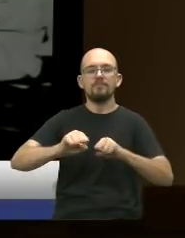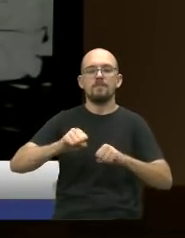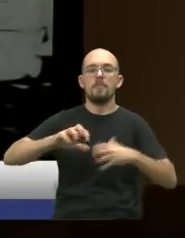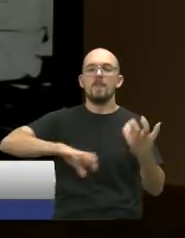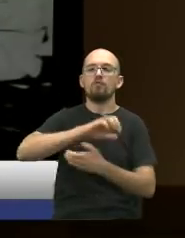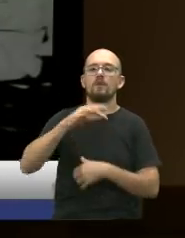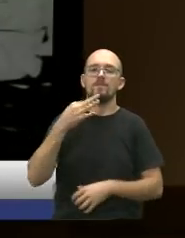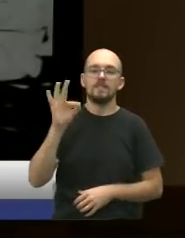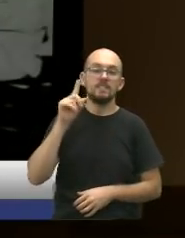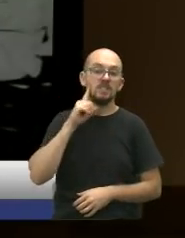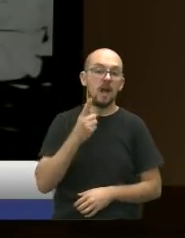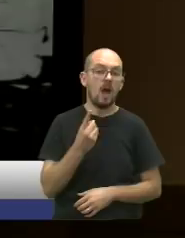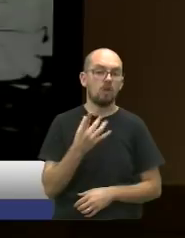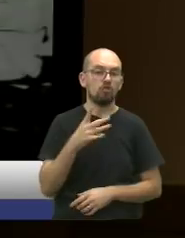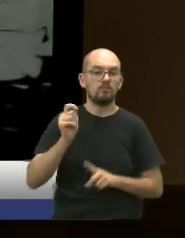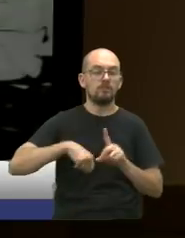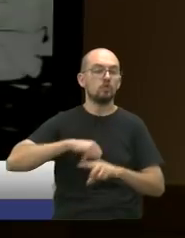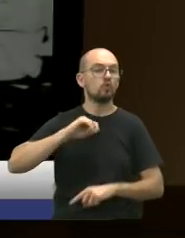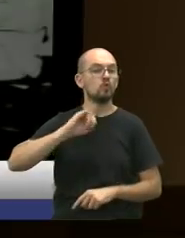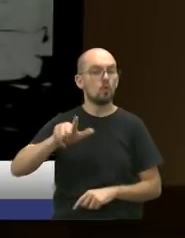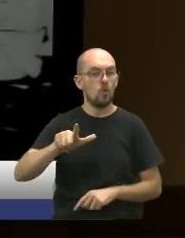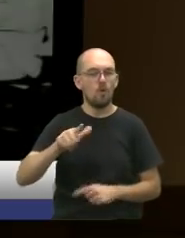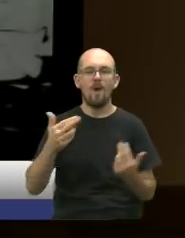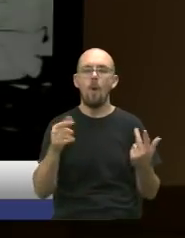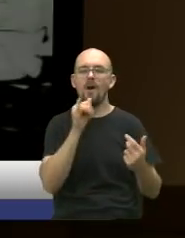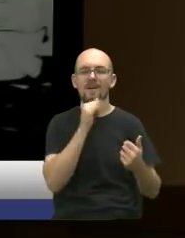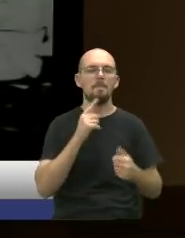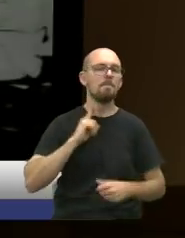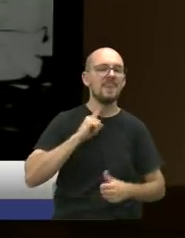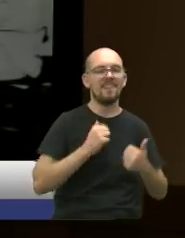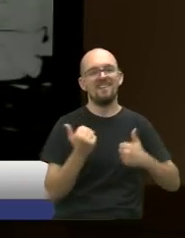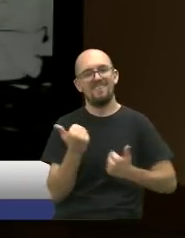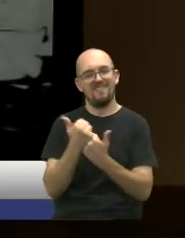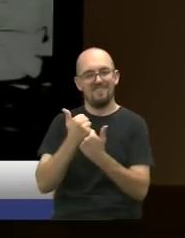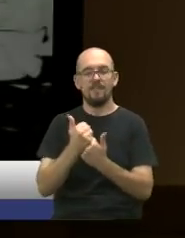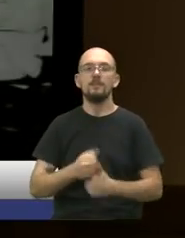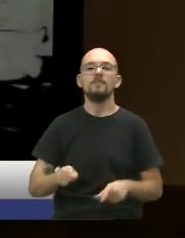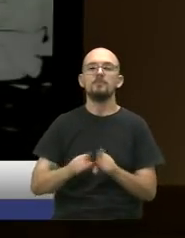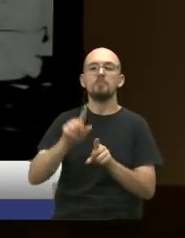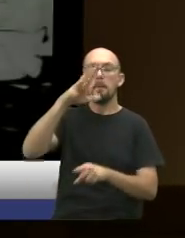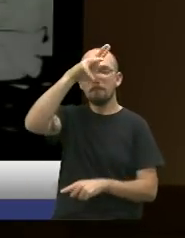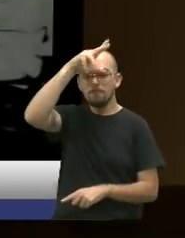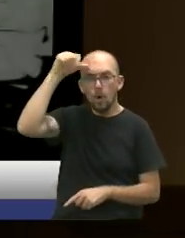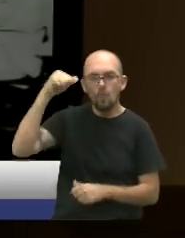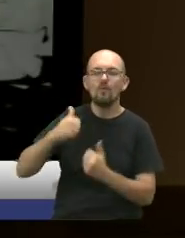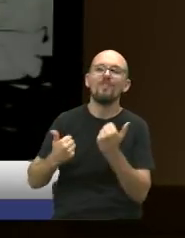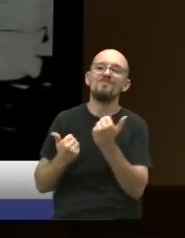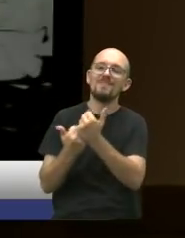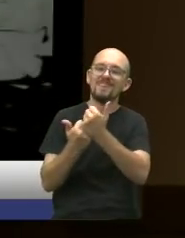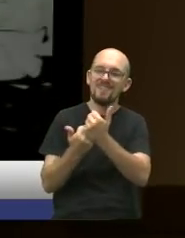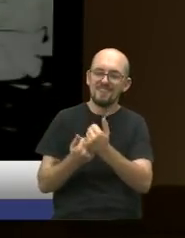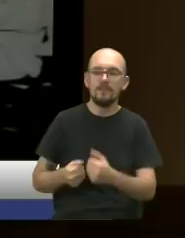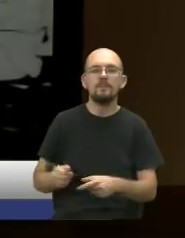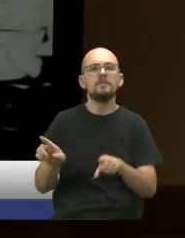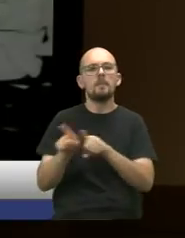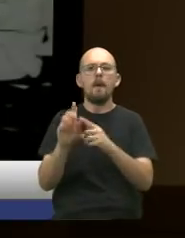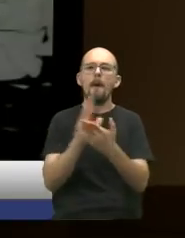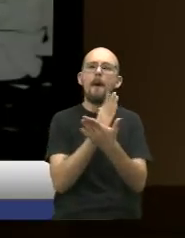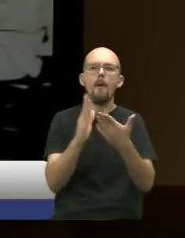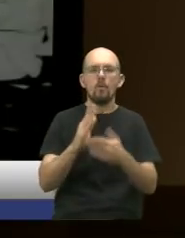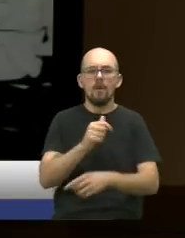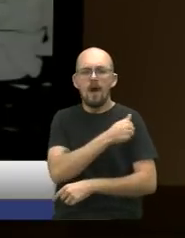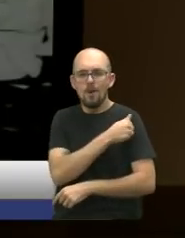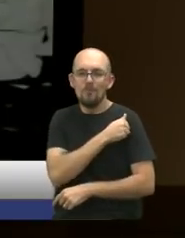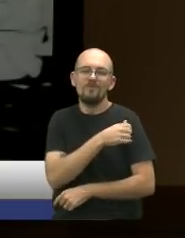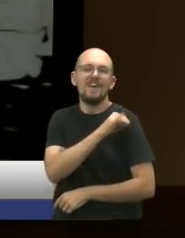14 de julho. Assim como Minas apoiaria, assim como Mato Grosso apoiaria, assim como estudantes e militares no Rio